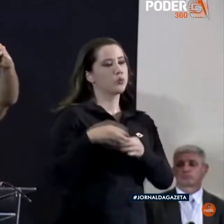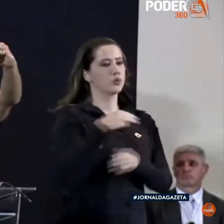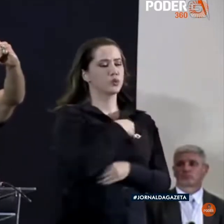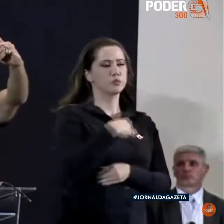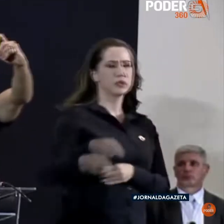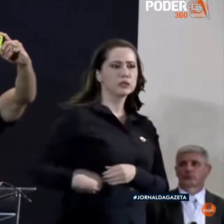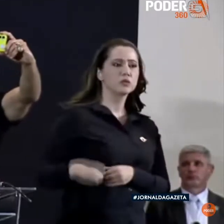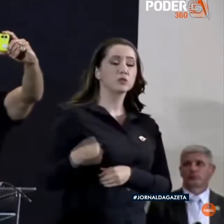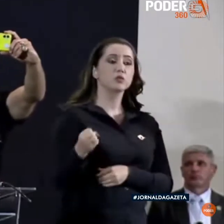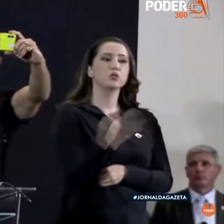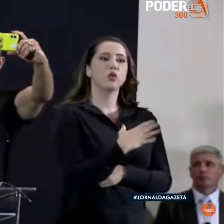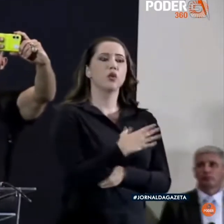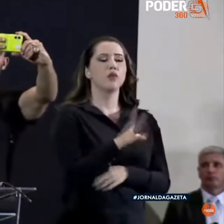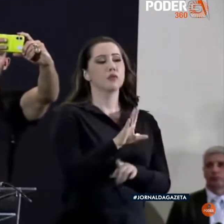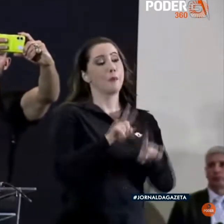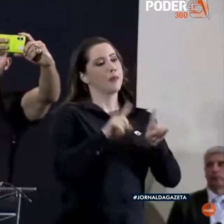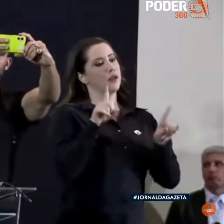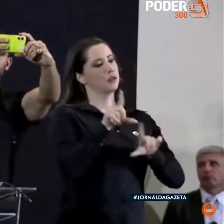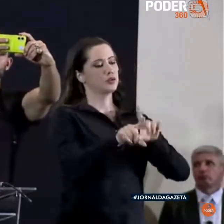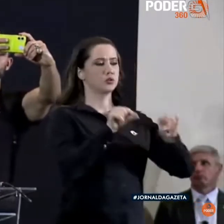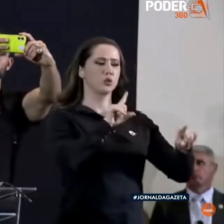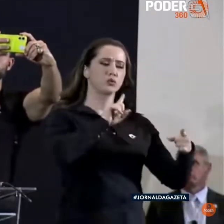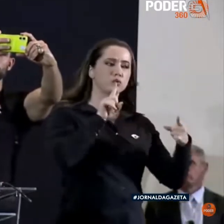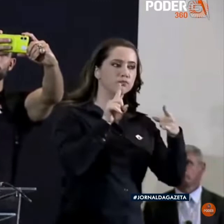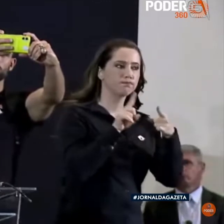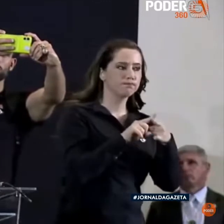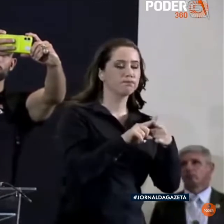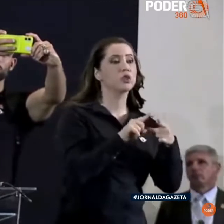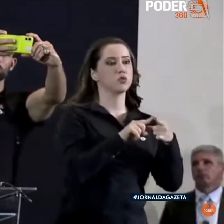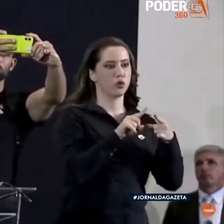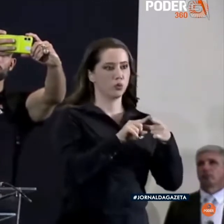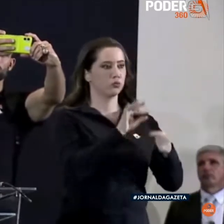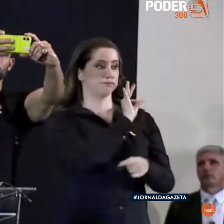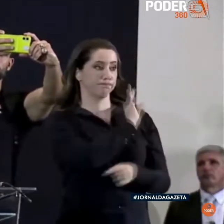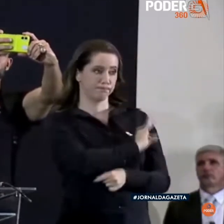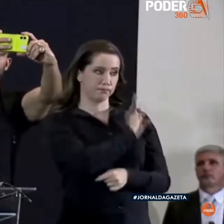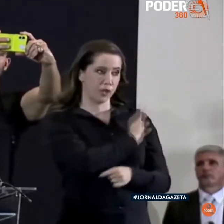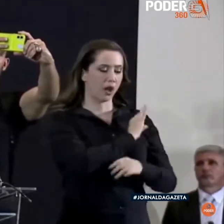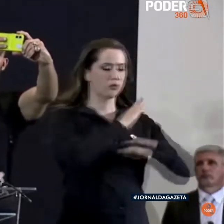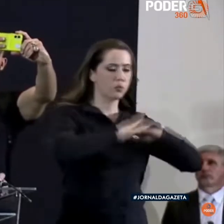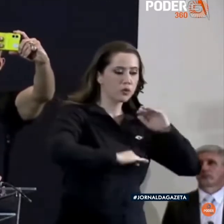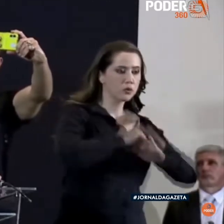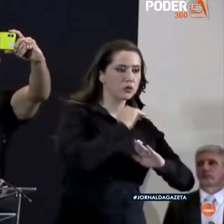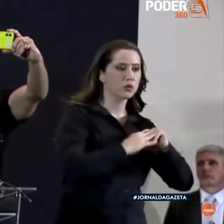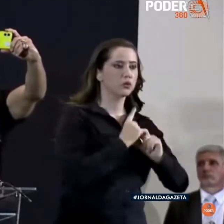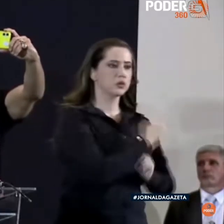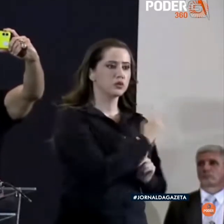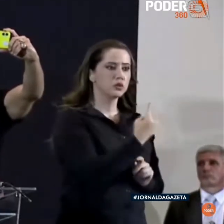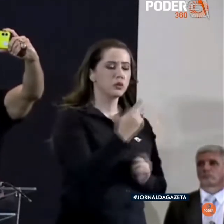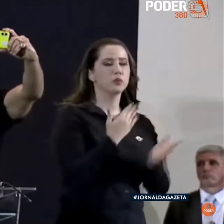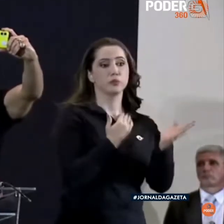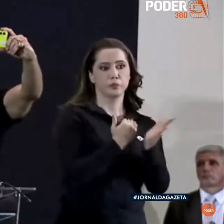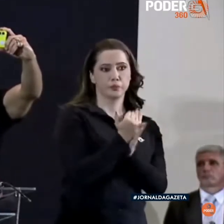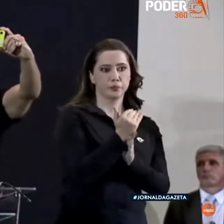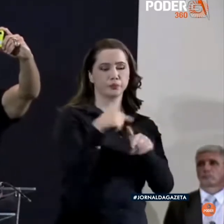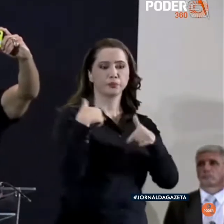novos, mas todos escolhidos por critério técnico, e começaram a